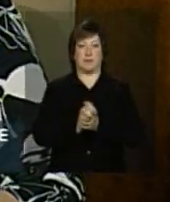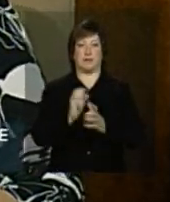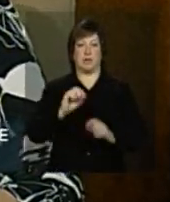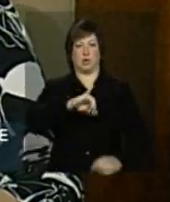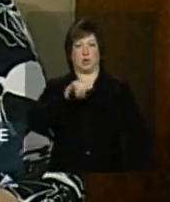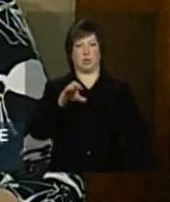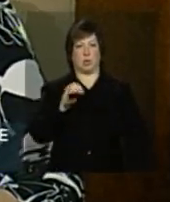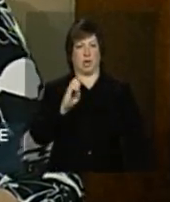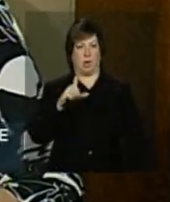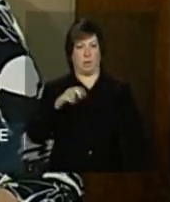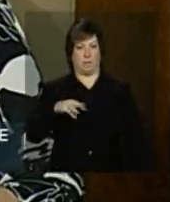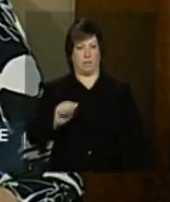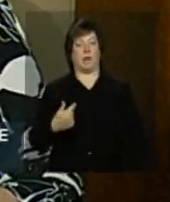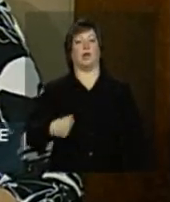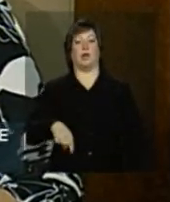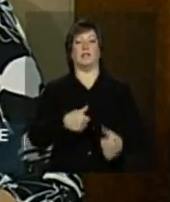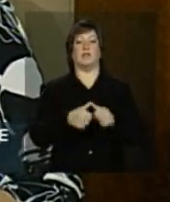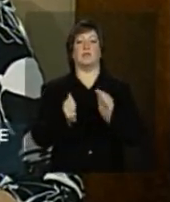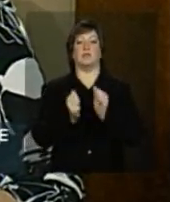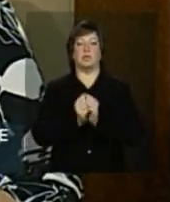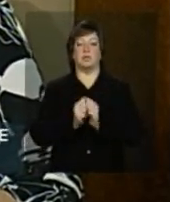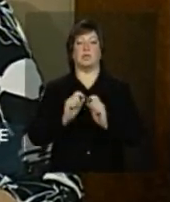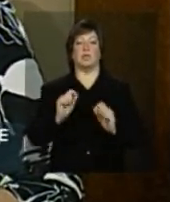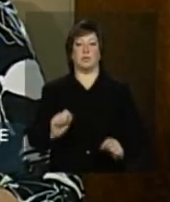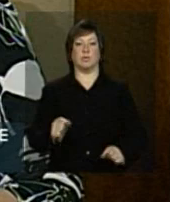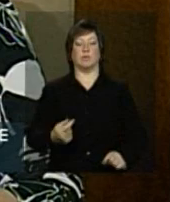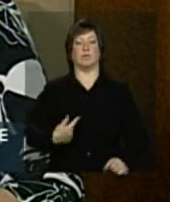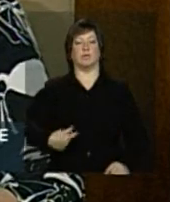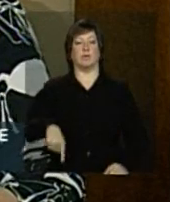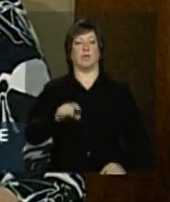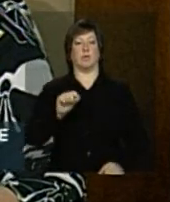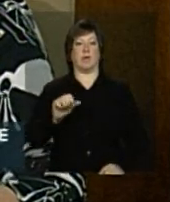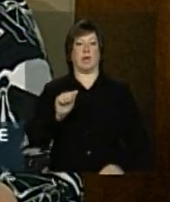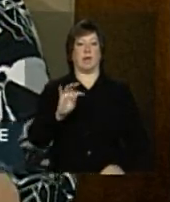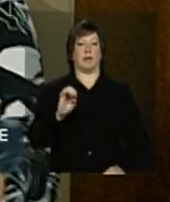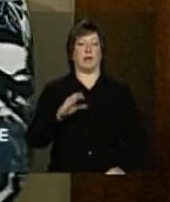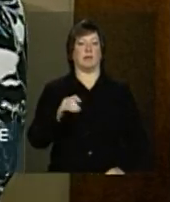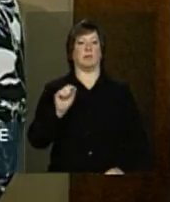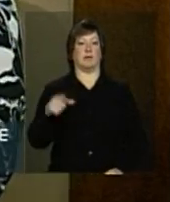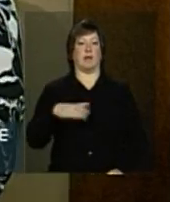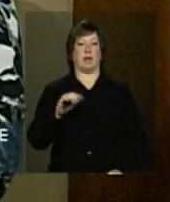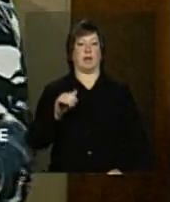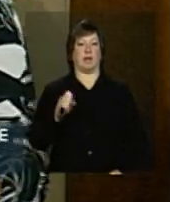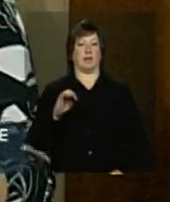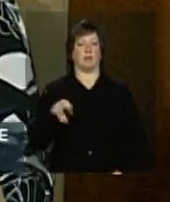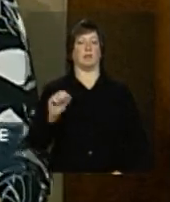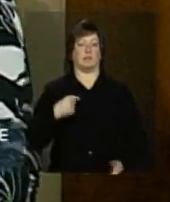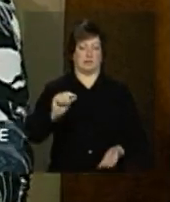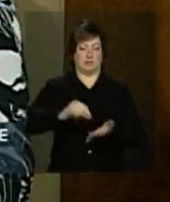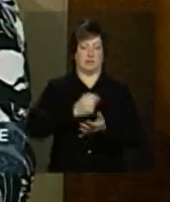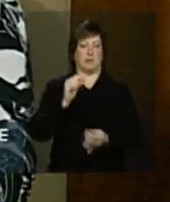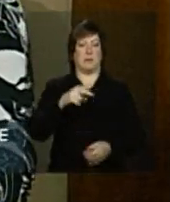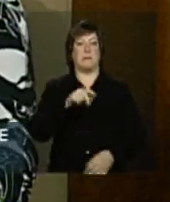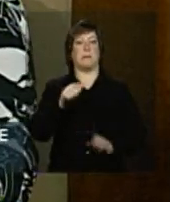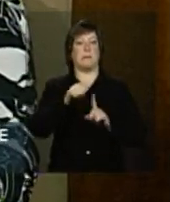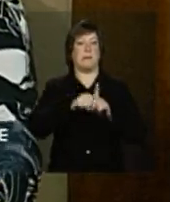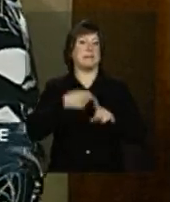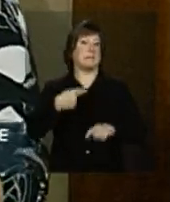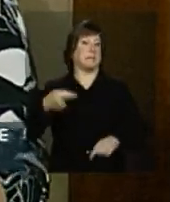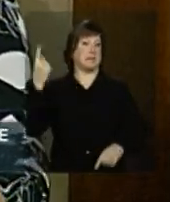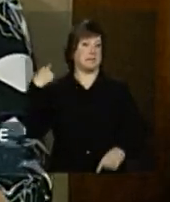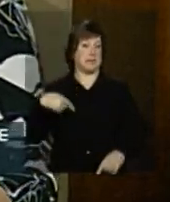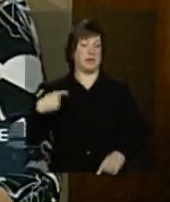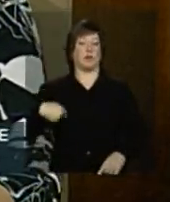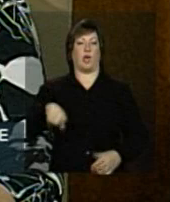Joelma tivemos juntos na no nosso ato em São Caetano na assinatura n mês passado do do